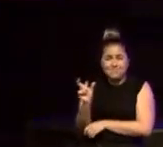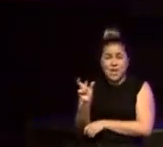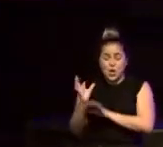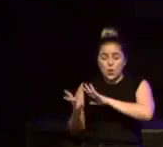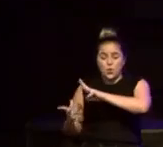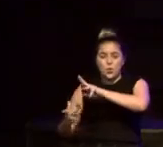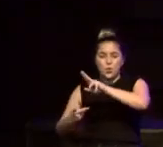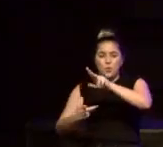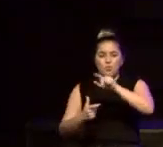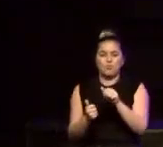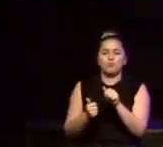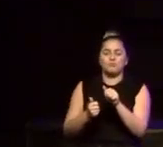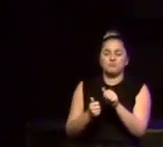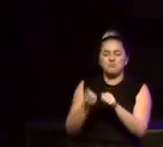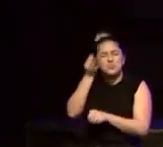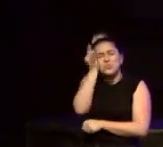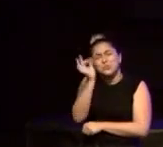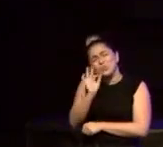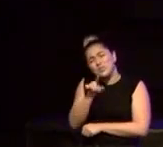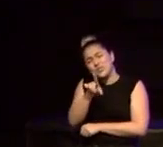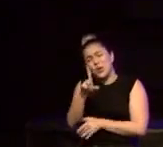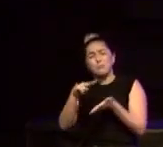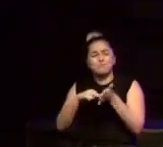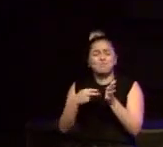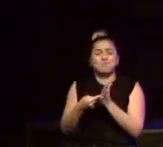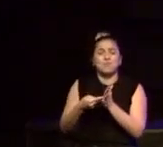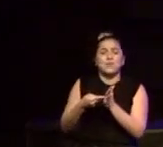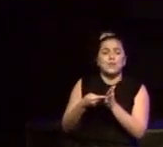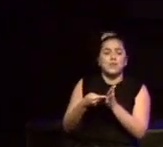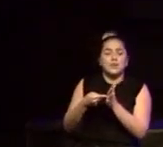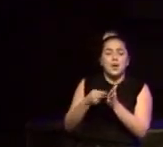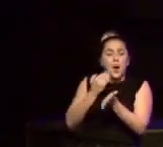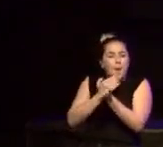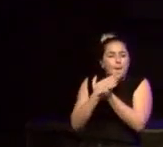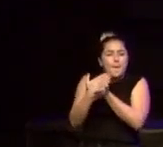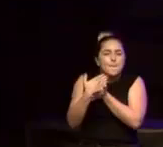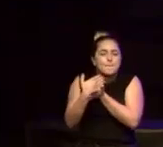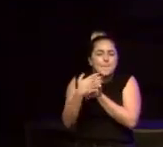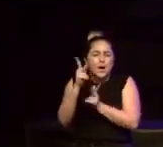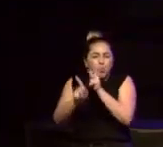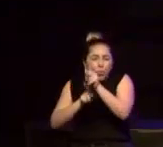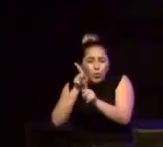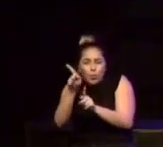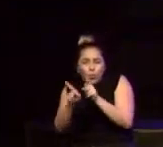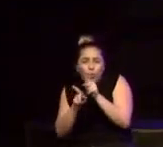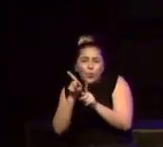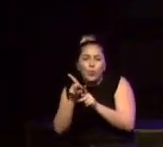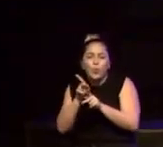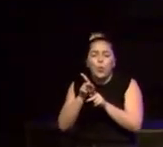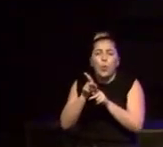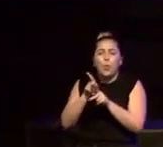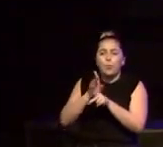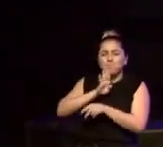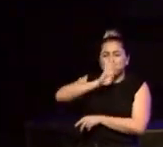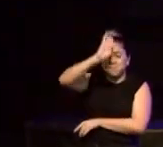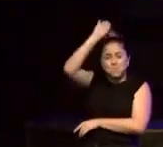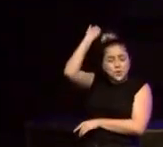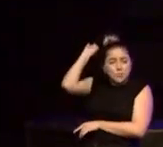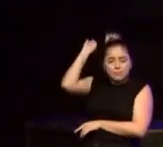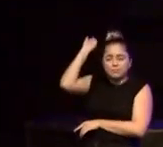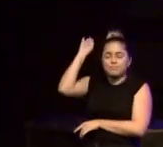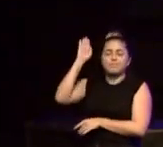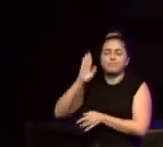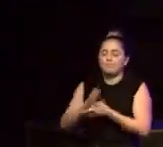Não sei se você sabe o que isso significa. Começa com o povo judeu, se espalha rapidamente para gregos e romanos, e o